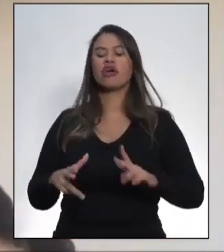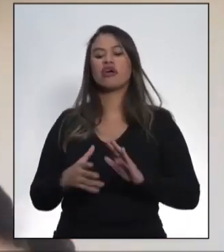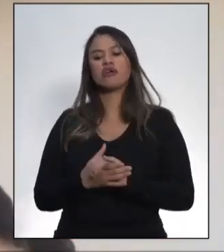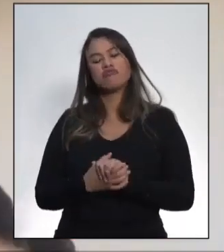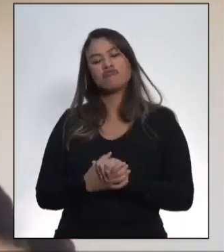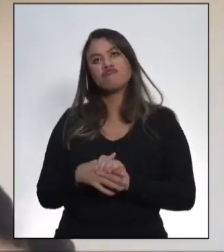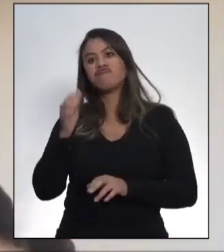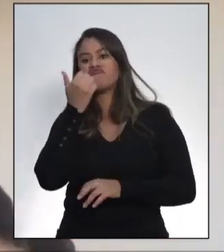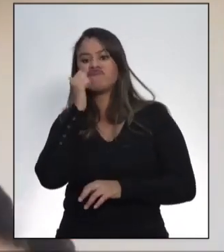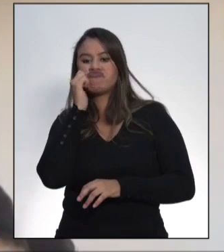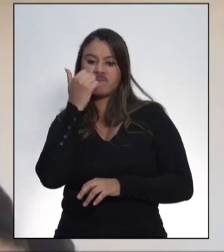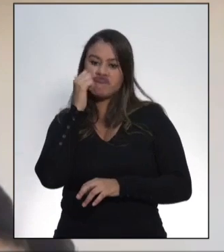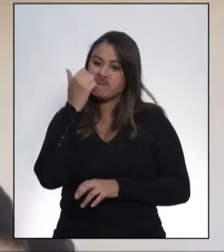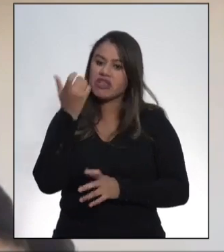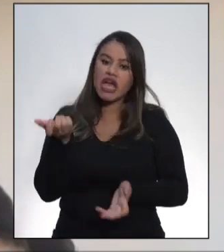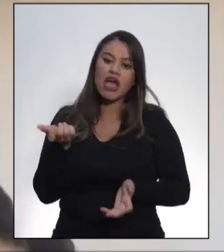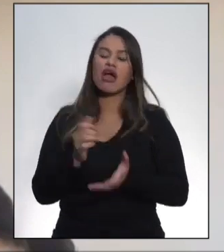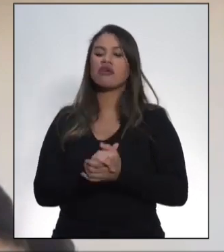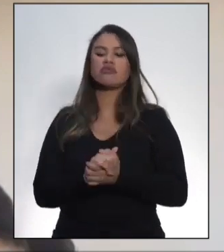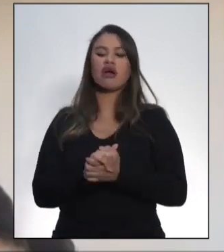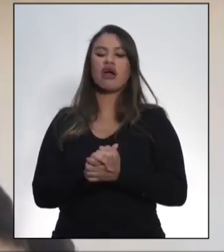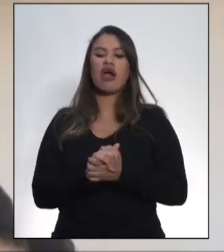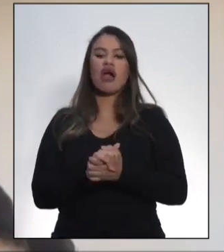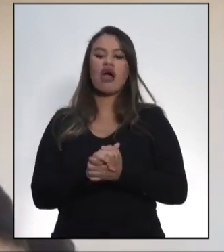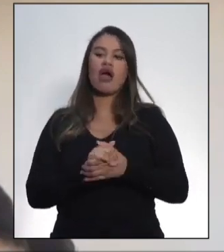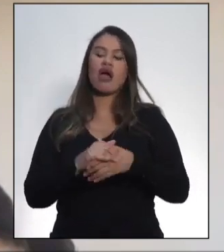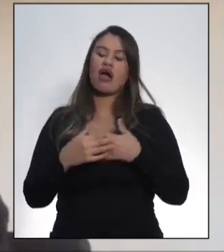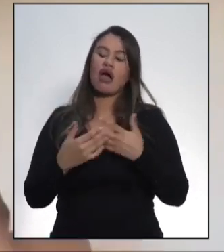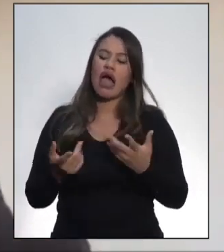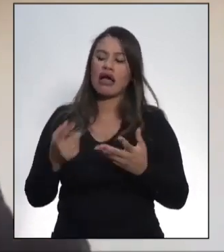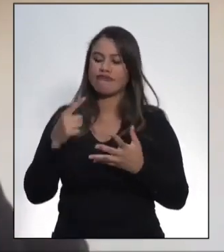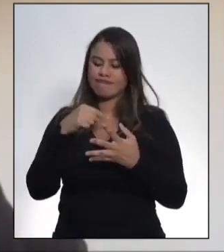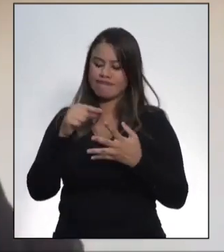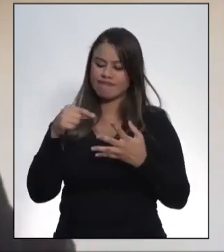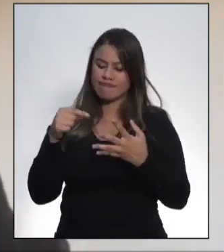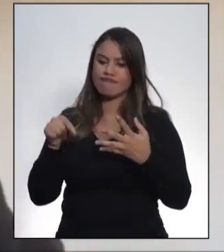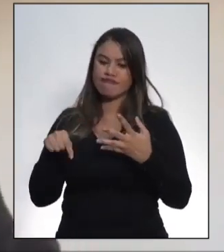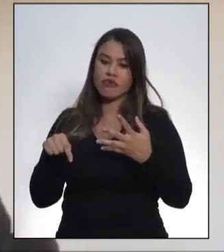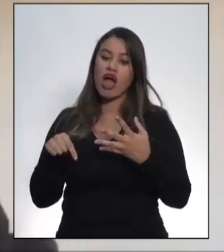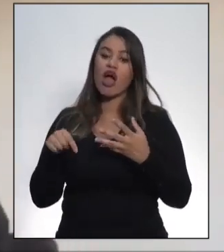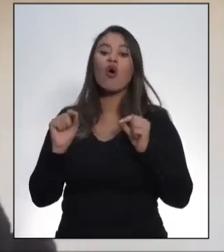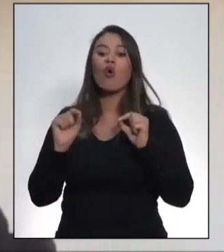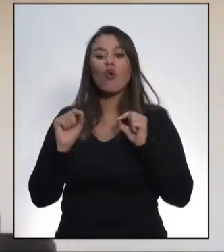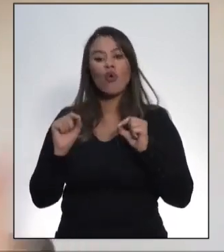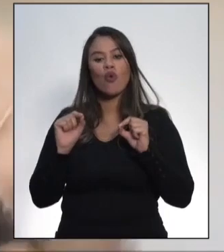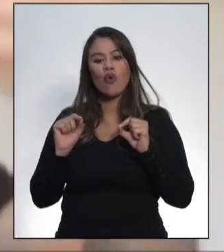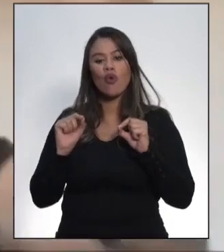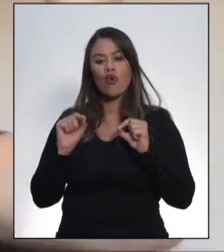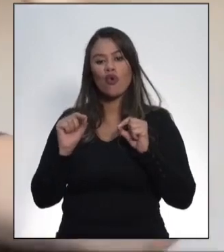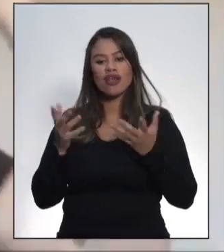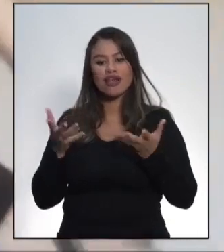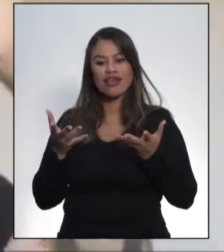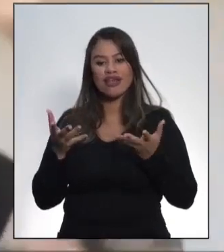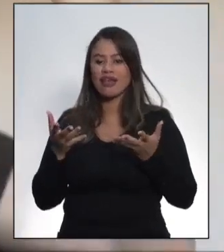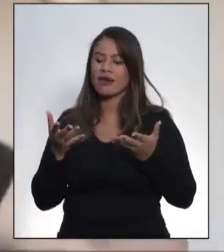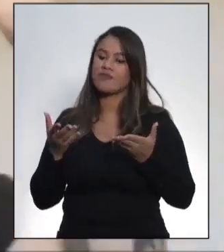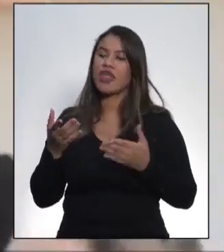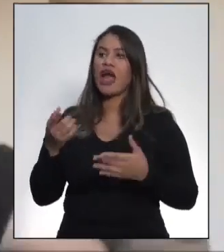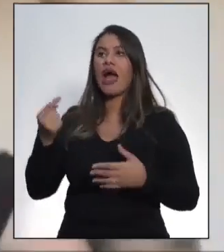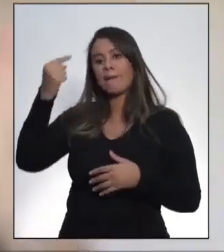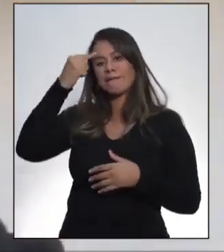Ciências, biologia, e esse gosto por animais te leve naturalmente, a Milena fez essa pergunta, ao